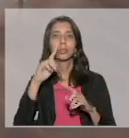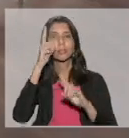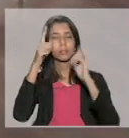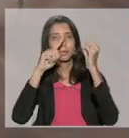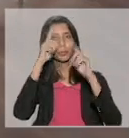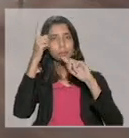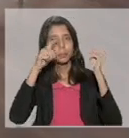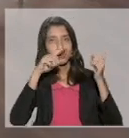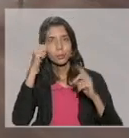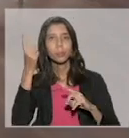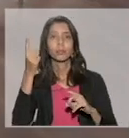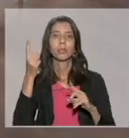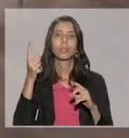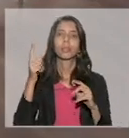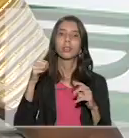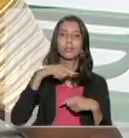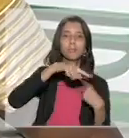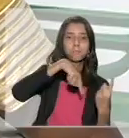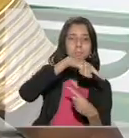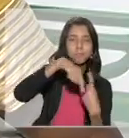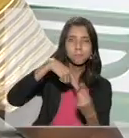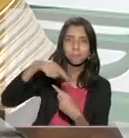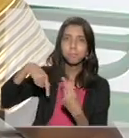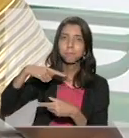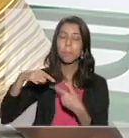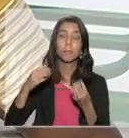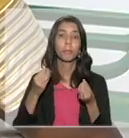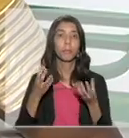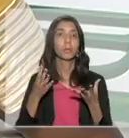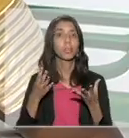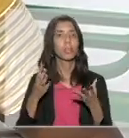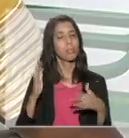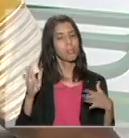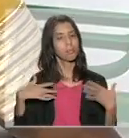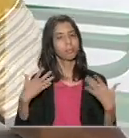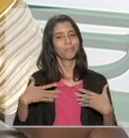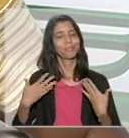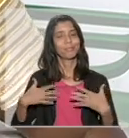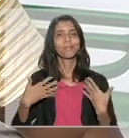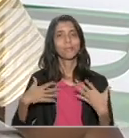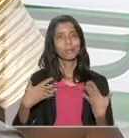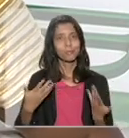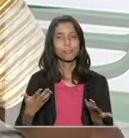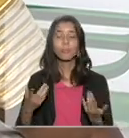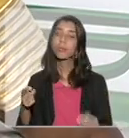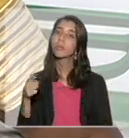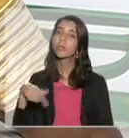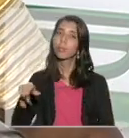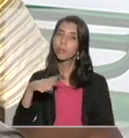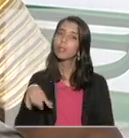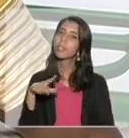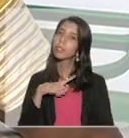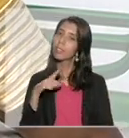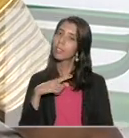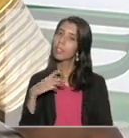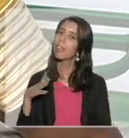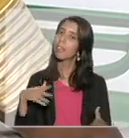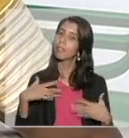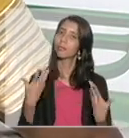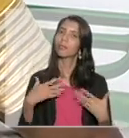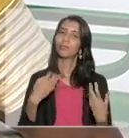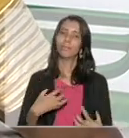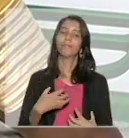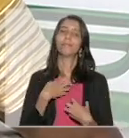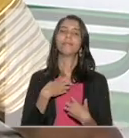a criatividade. fazer essa interação deles para alegrar mais eles, e eles ter esse